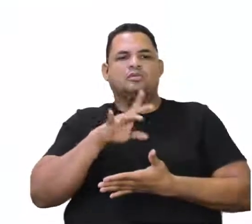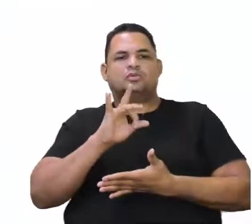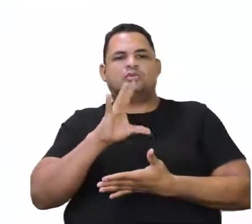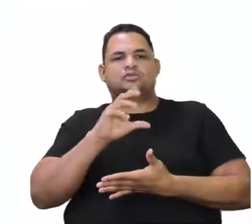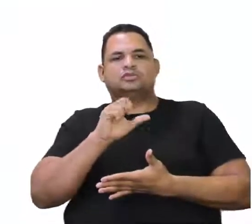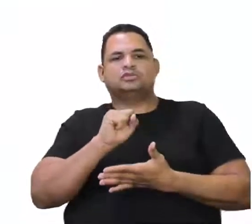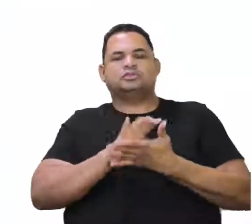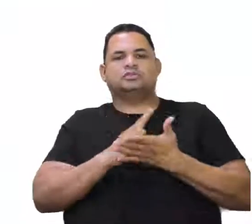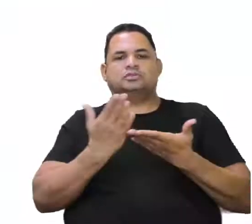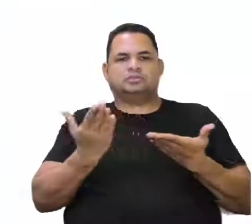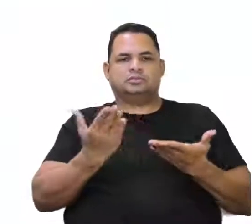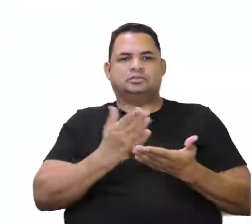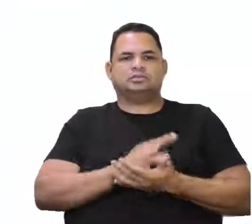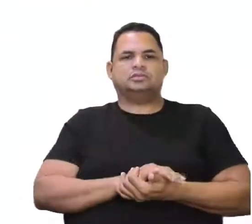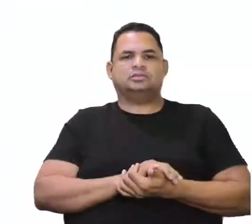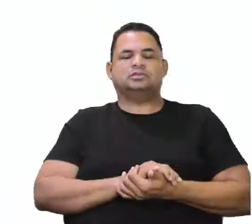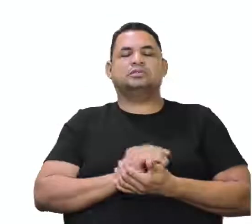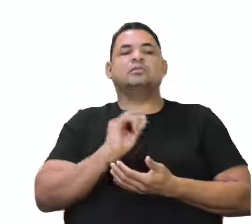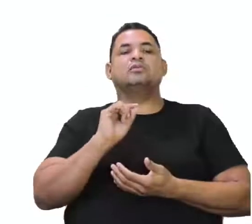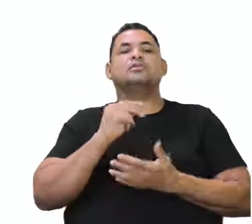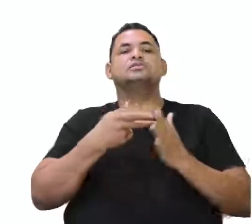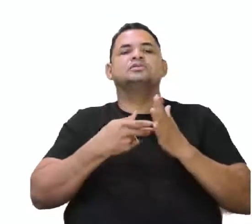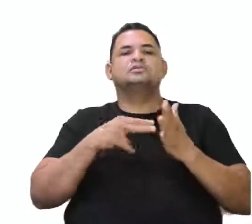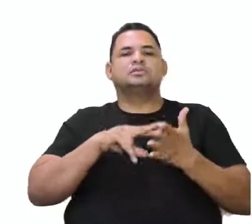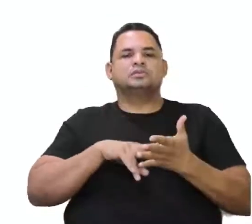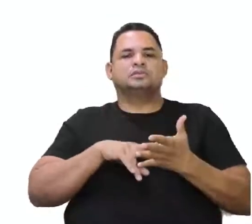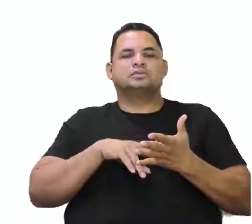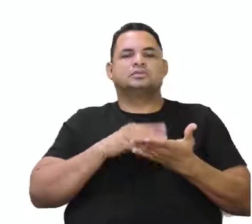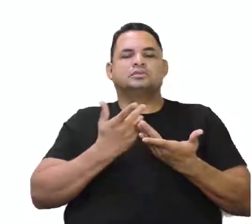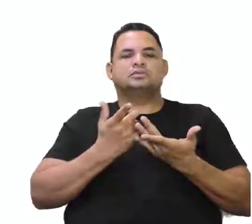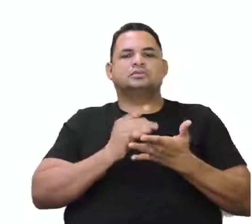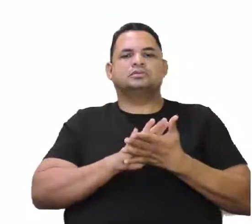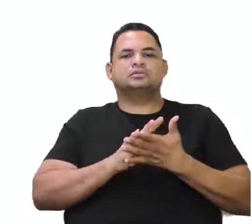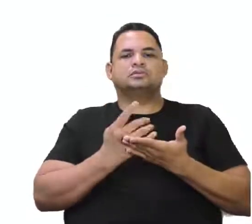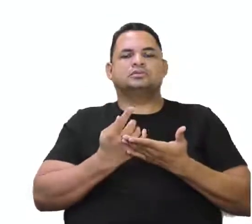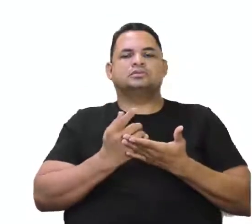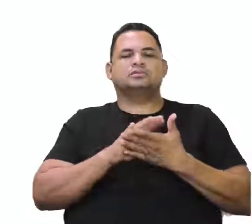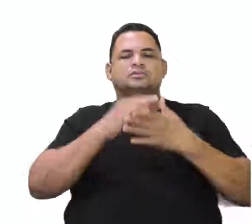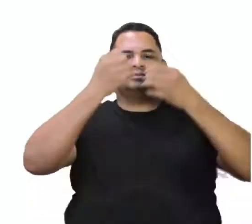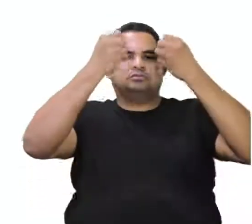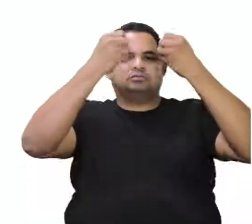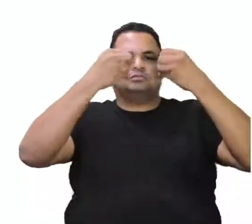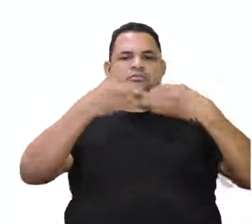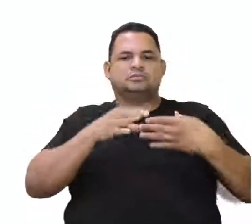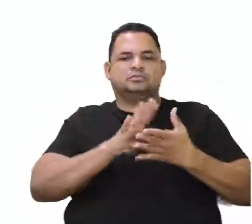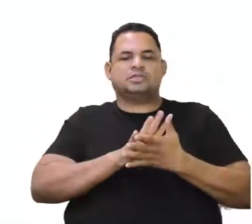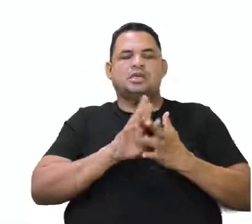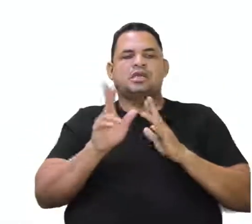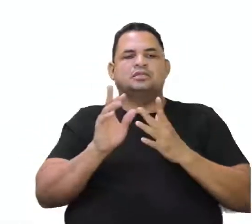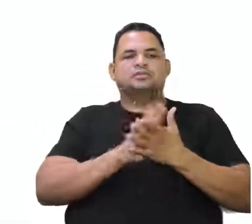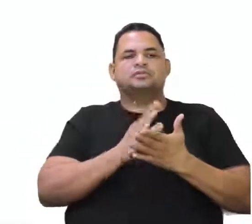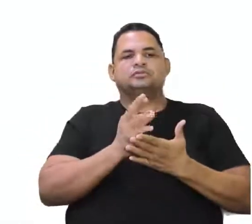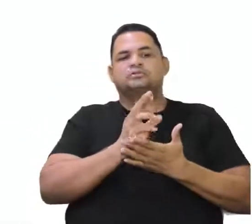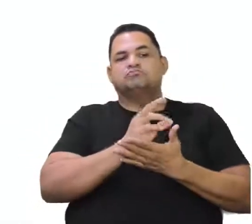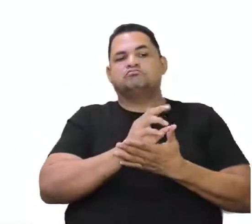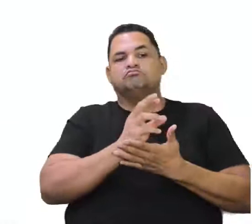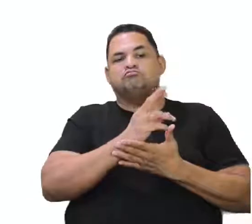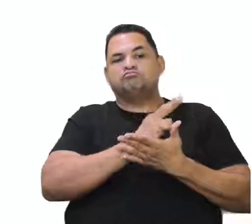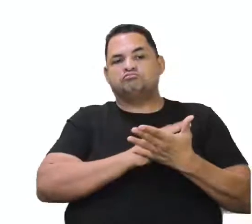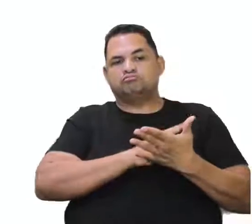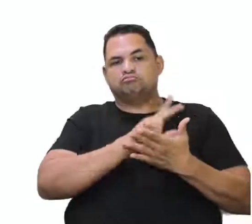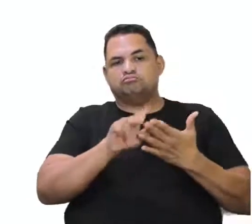a autoecologia. E o que é isso, professora? Ela volta-se para uma determinada espécie ou